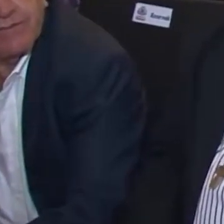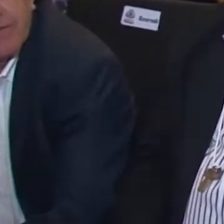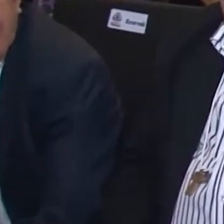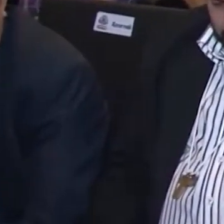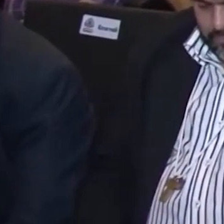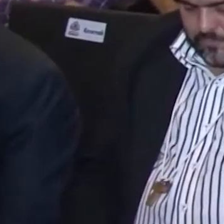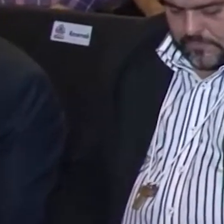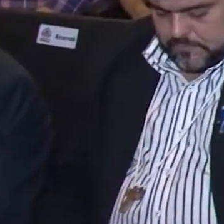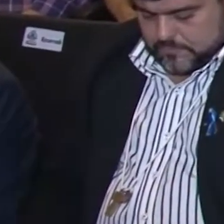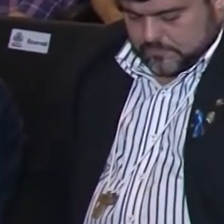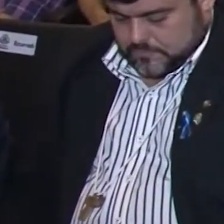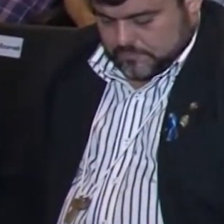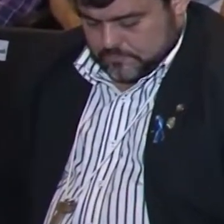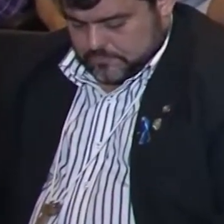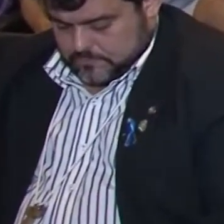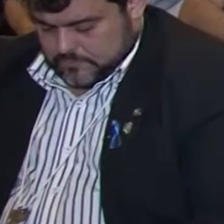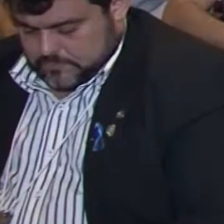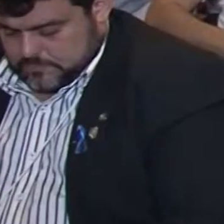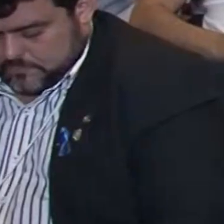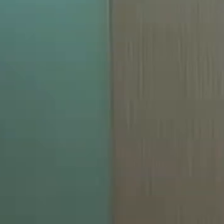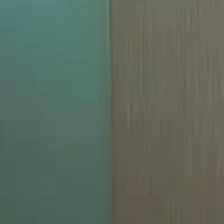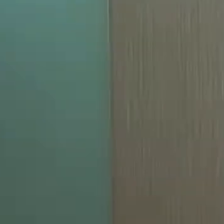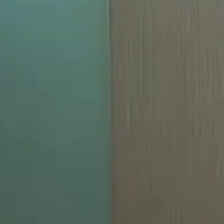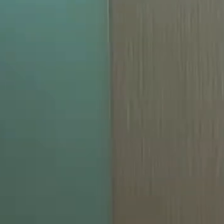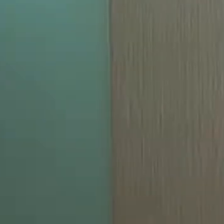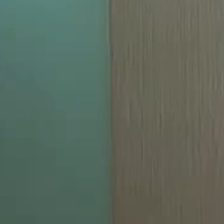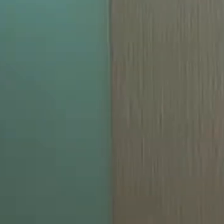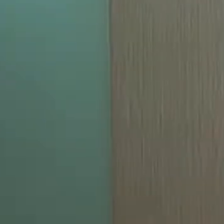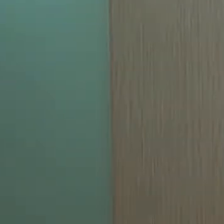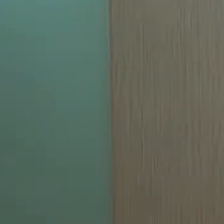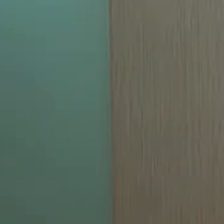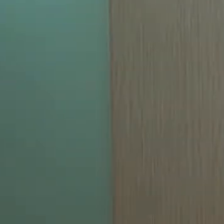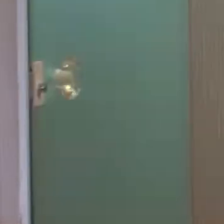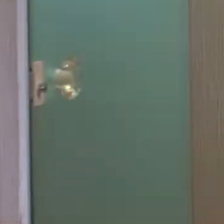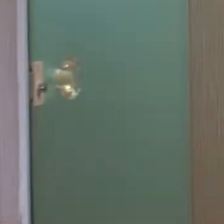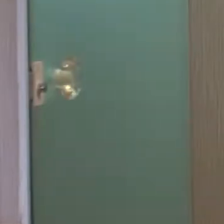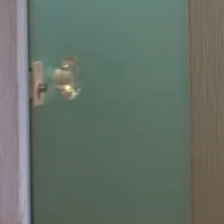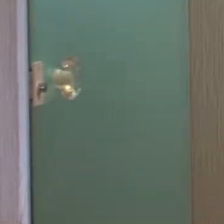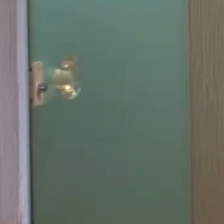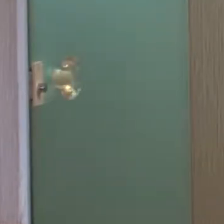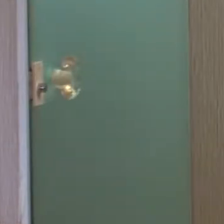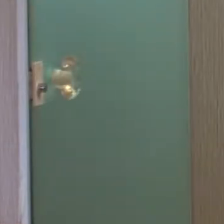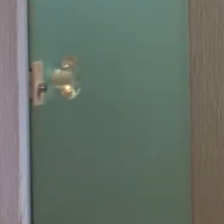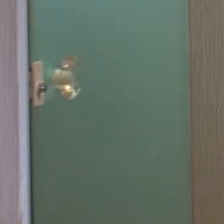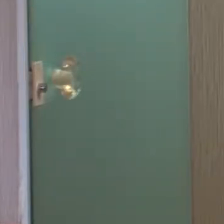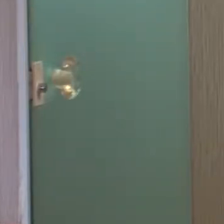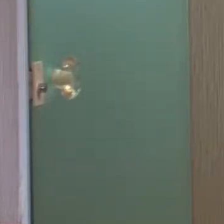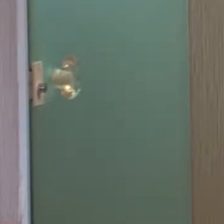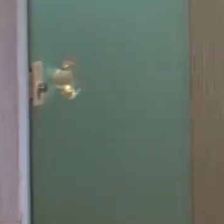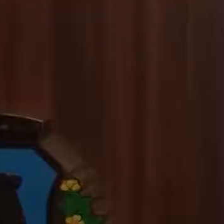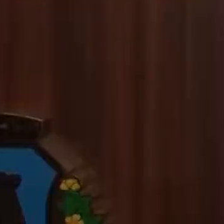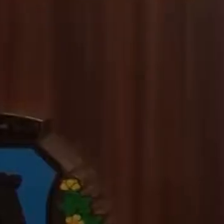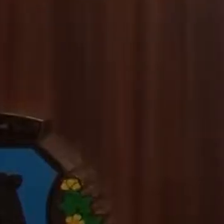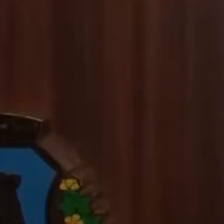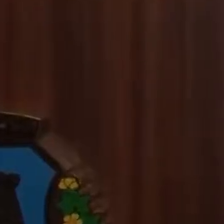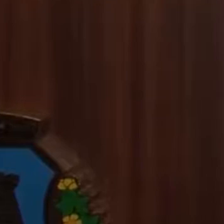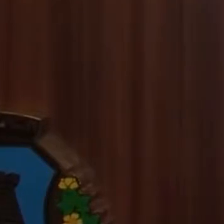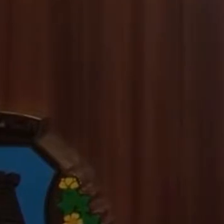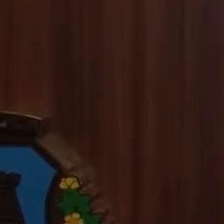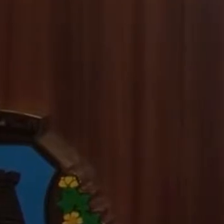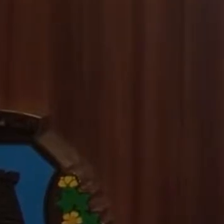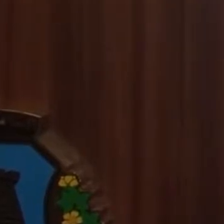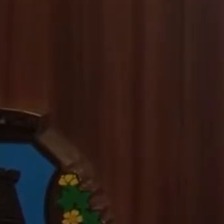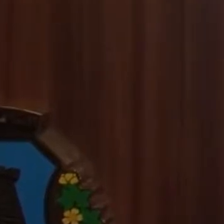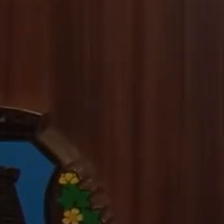se manifestaram sobre a importância da audiência pública debater o projeto da reforma da Previdência Social. Só interessa mesmo